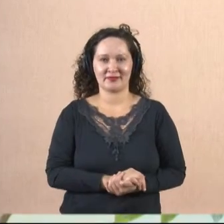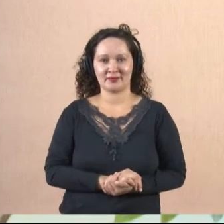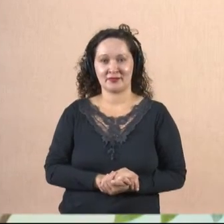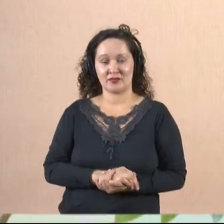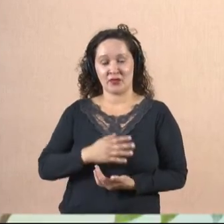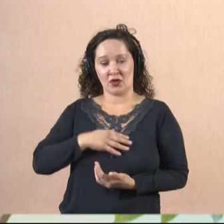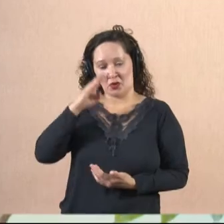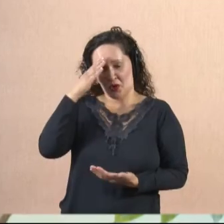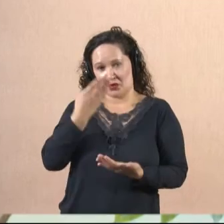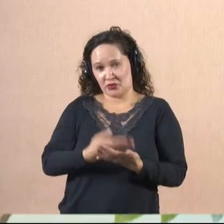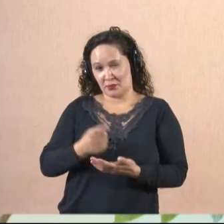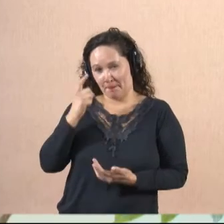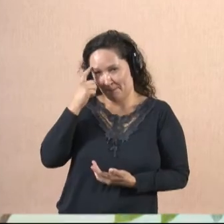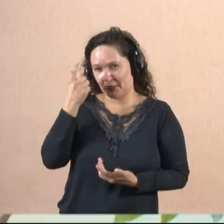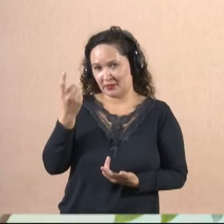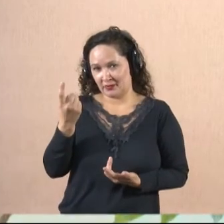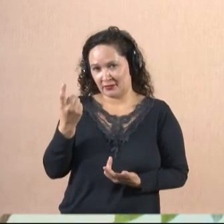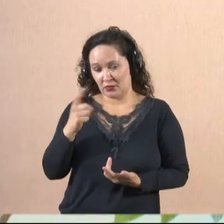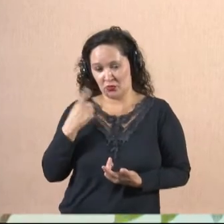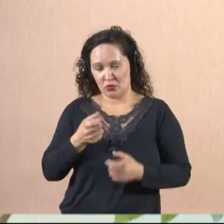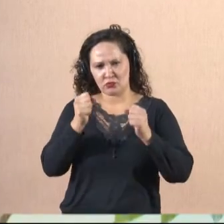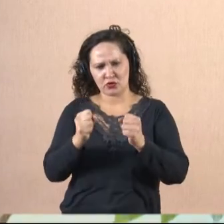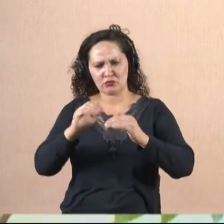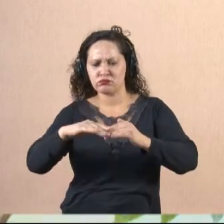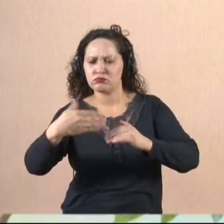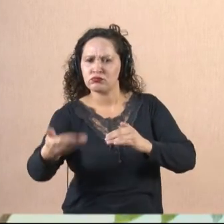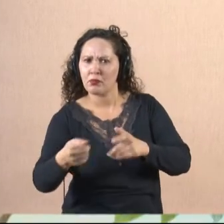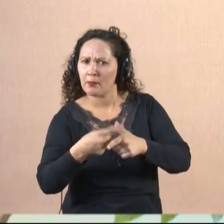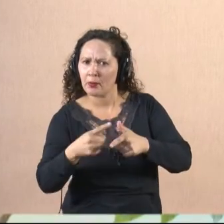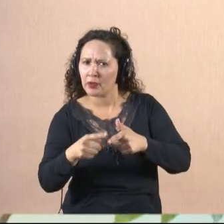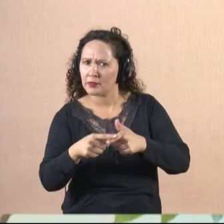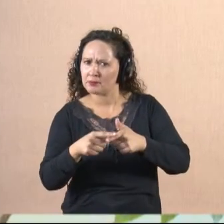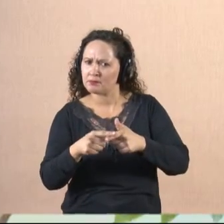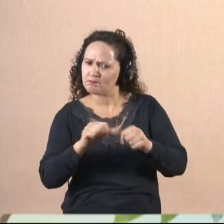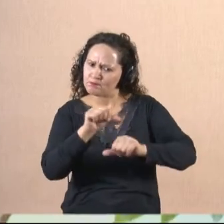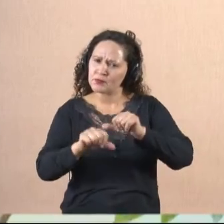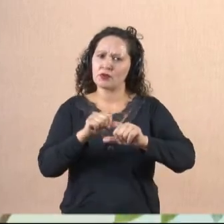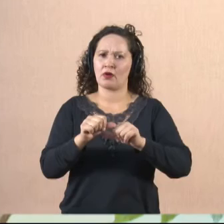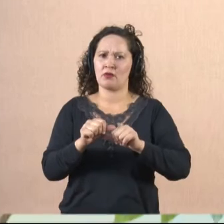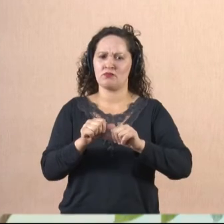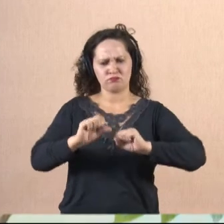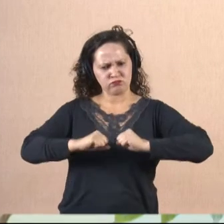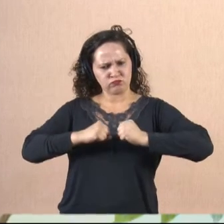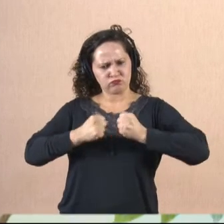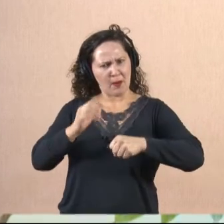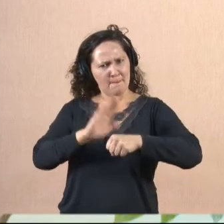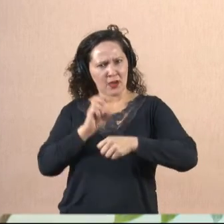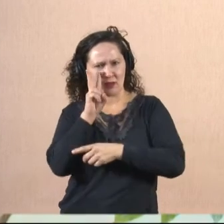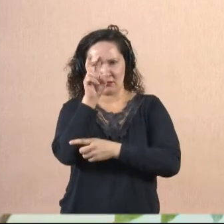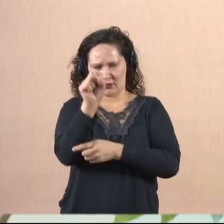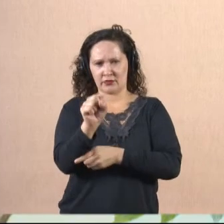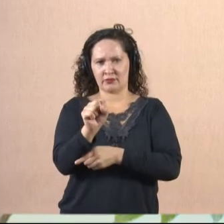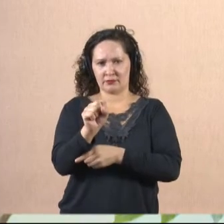eu acho e acredito que podemos sair desta crise ainda mais reforsado